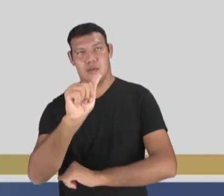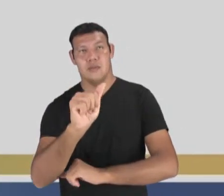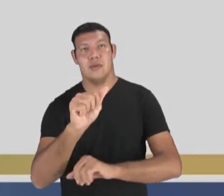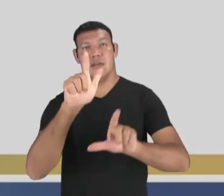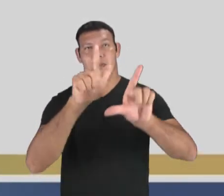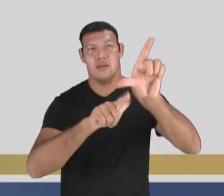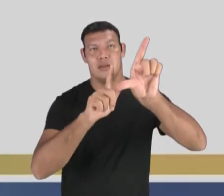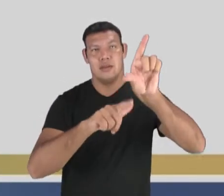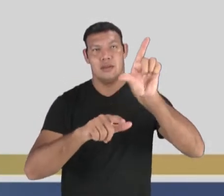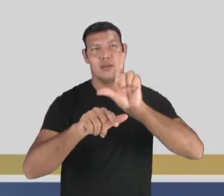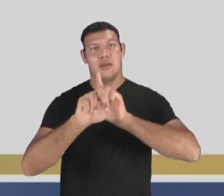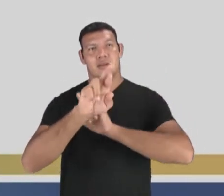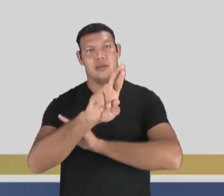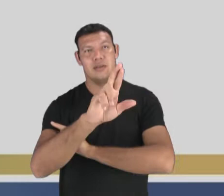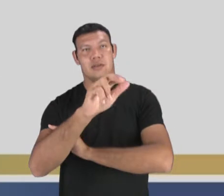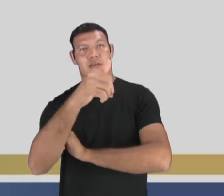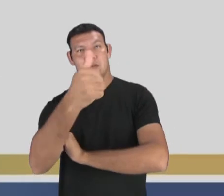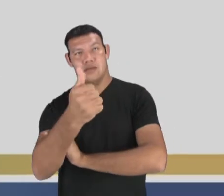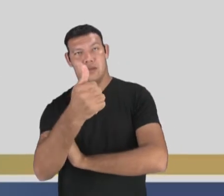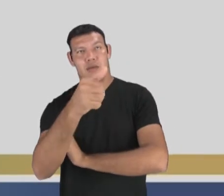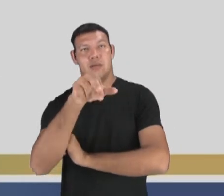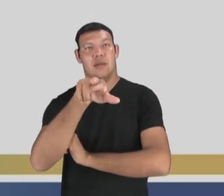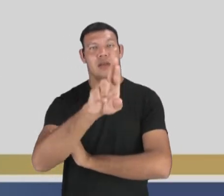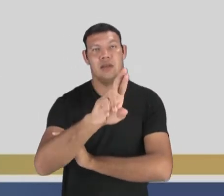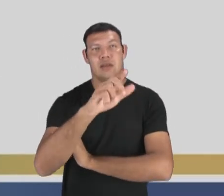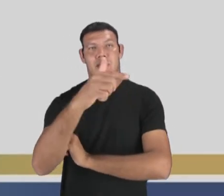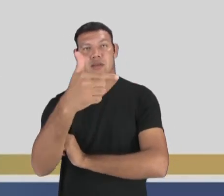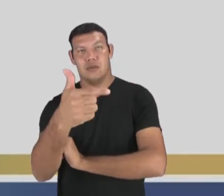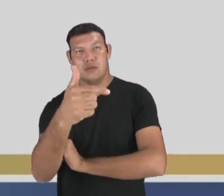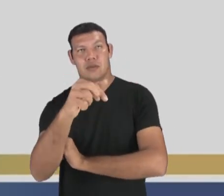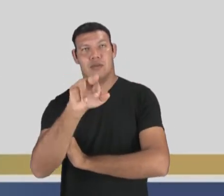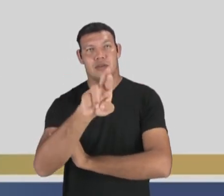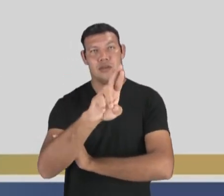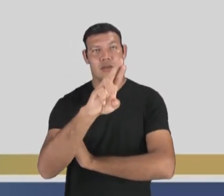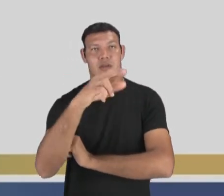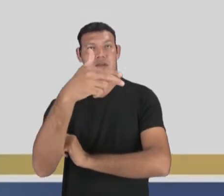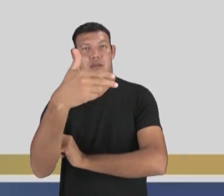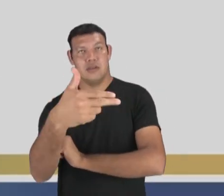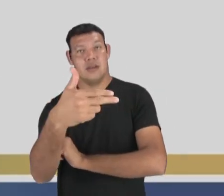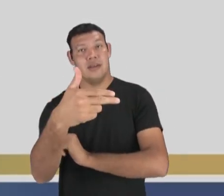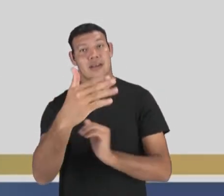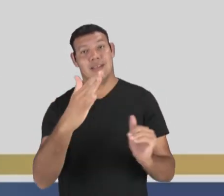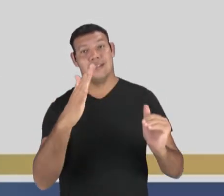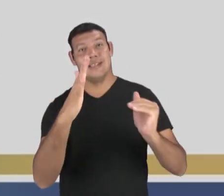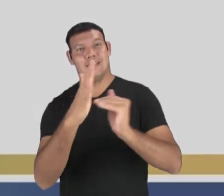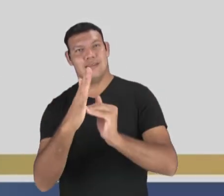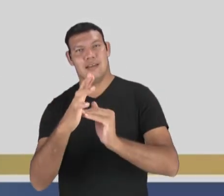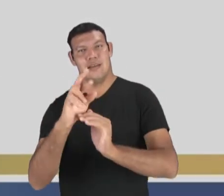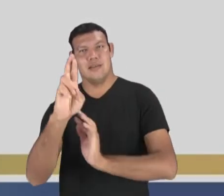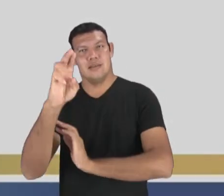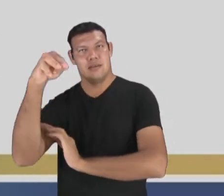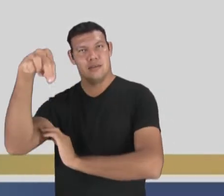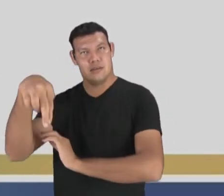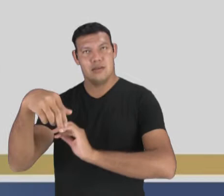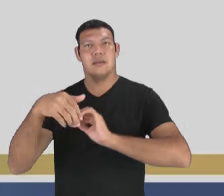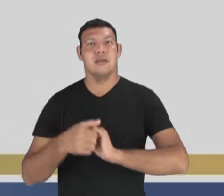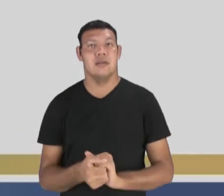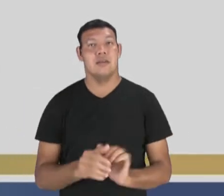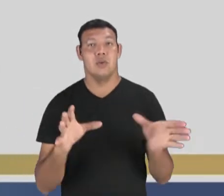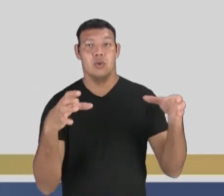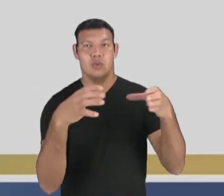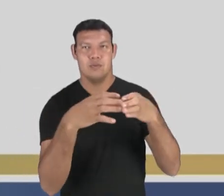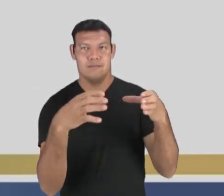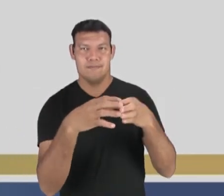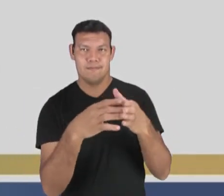R3 e R1, até o Rn, de números reais, é a solução da equação linear